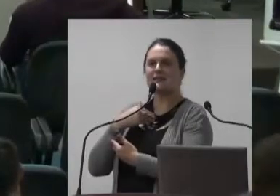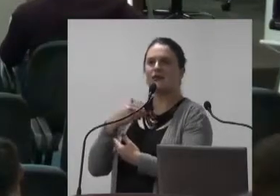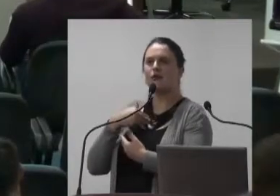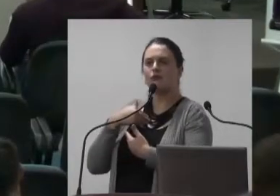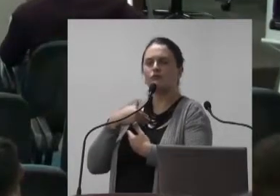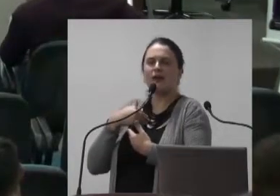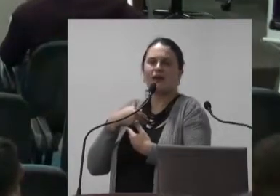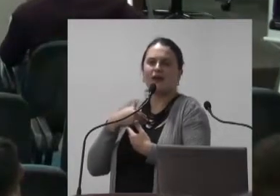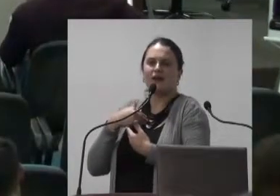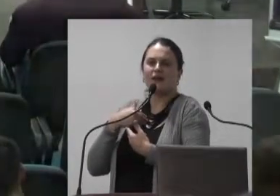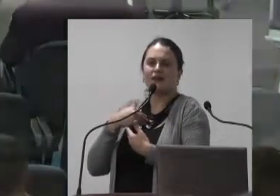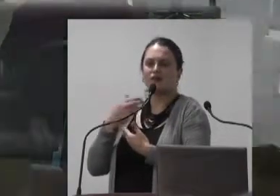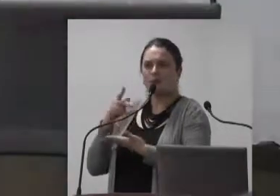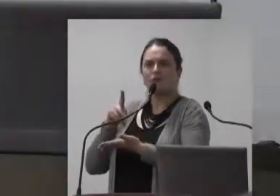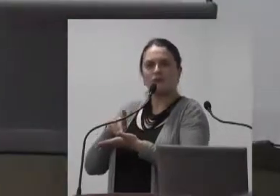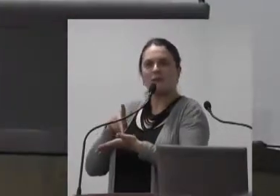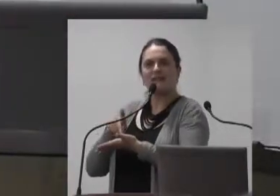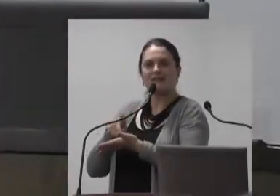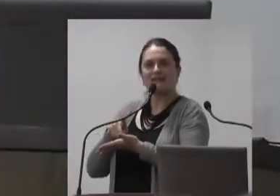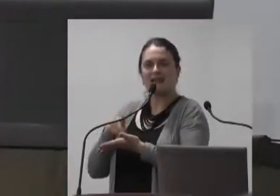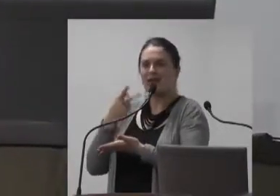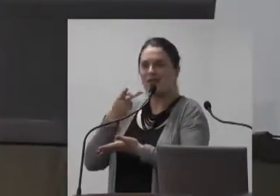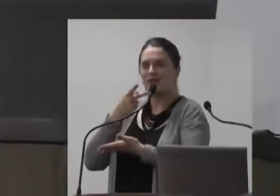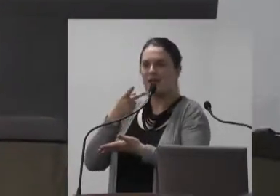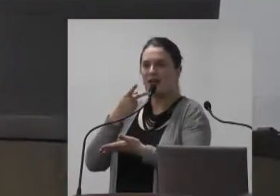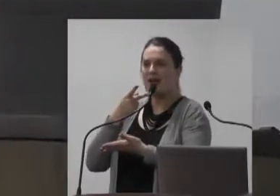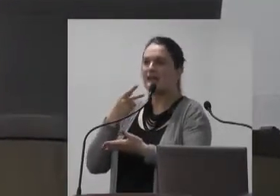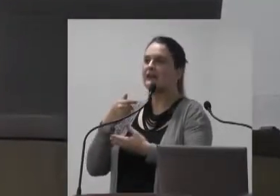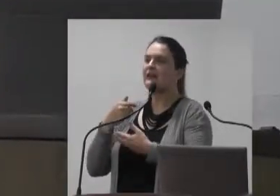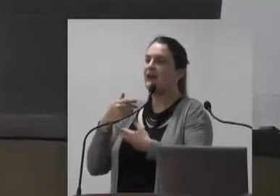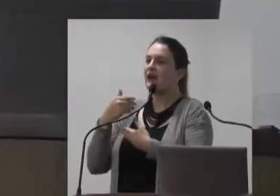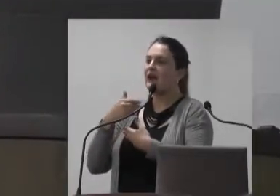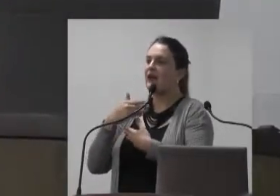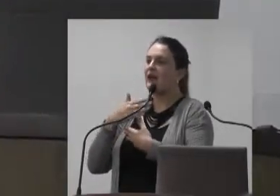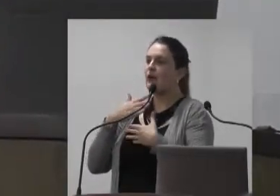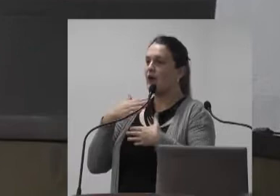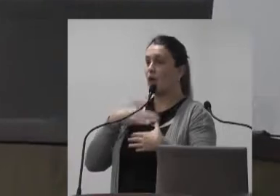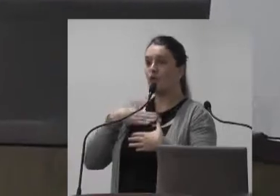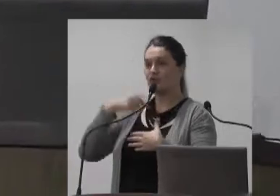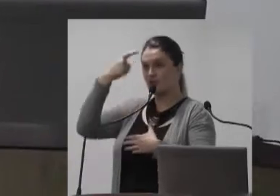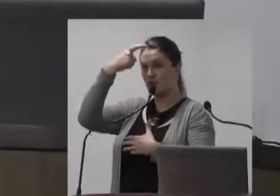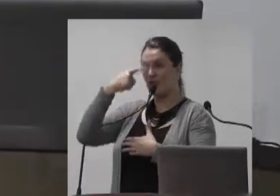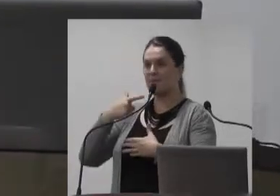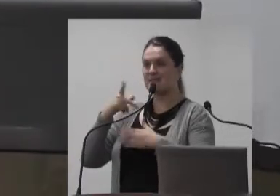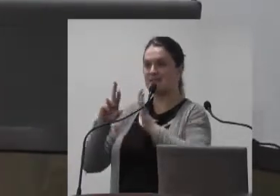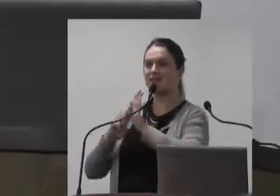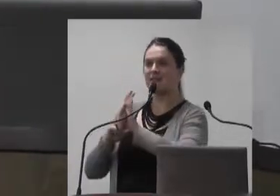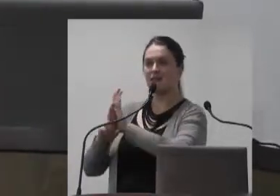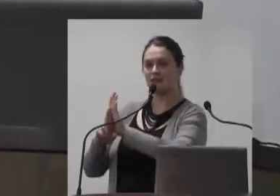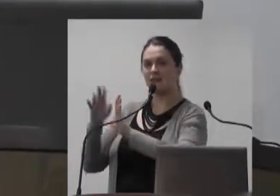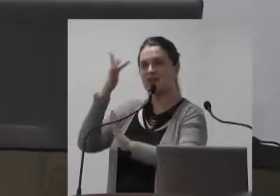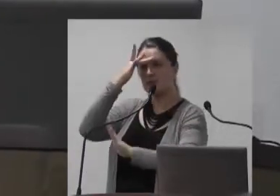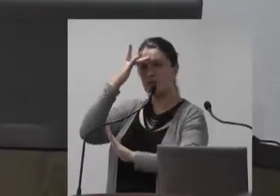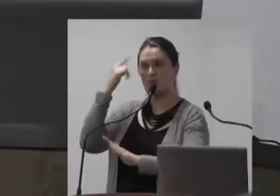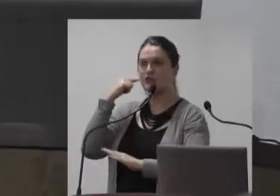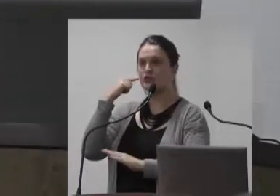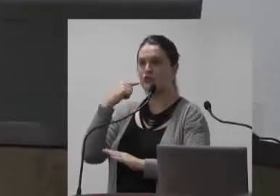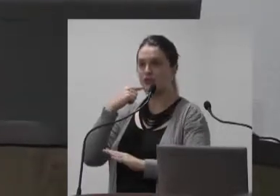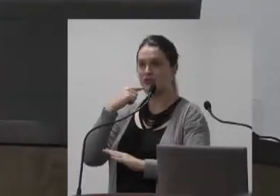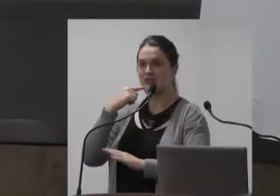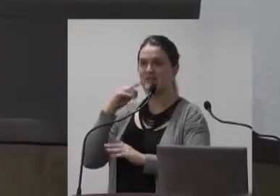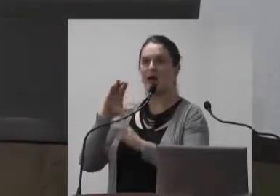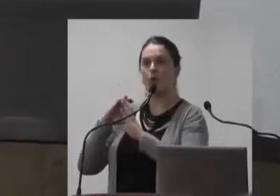E assim, eu sou bem sincera em falar que hoje eu estou representando as